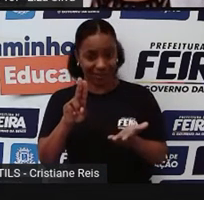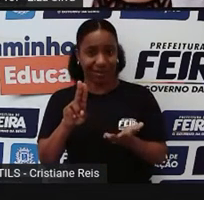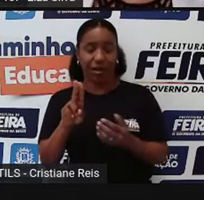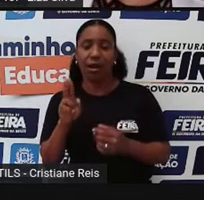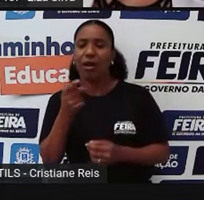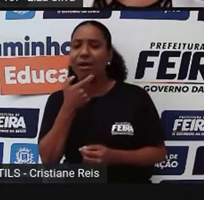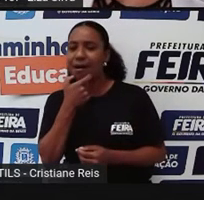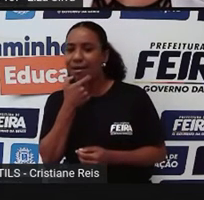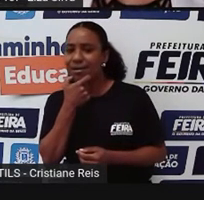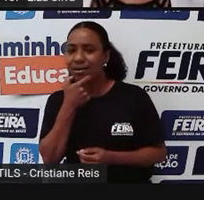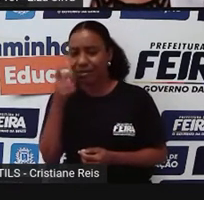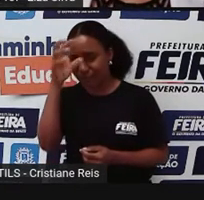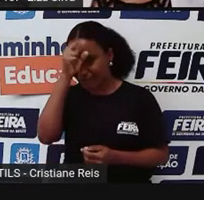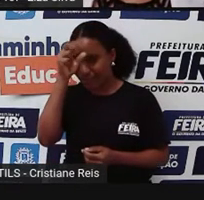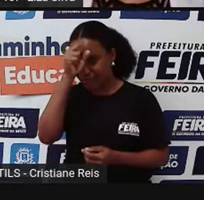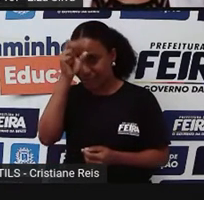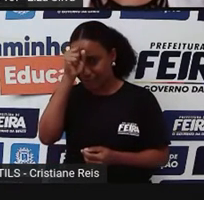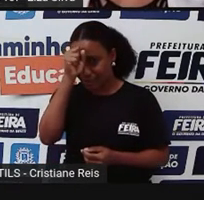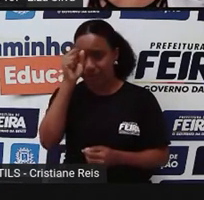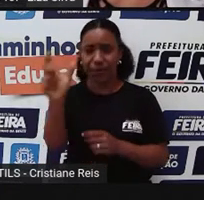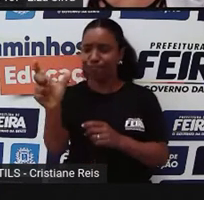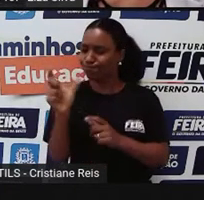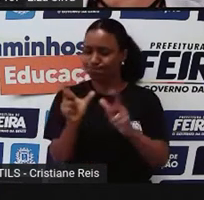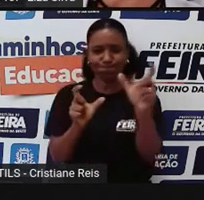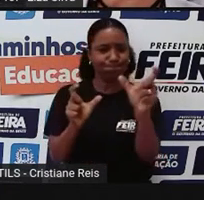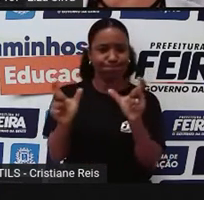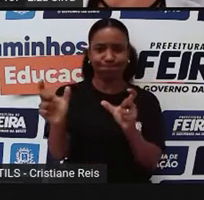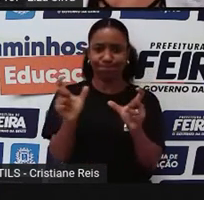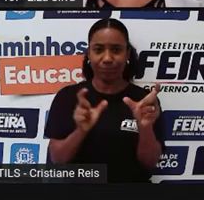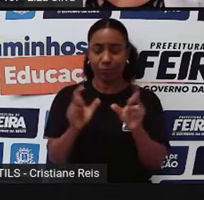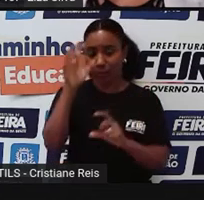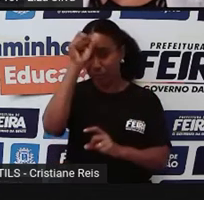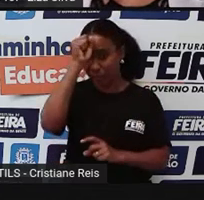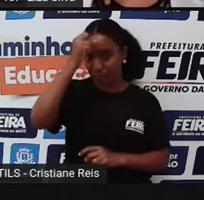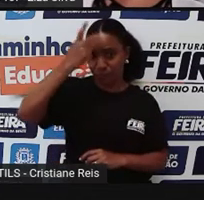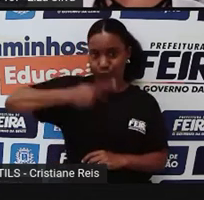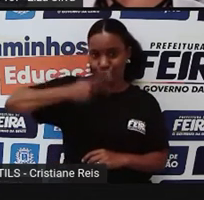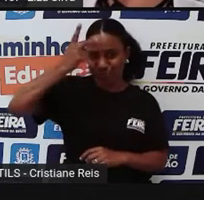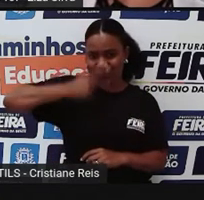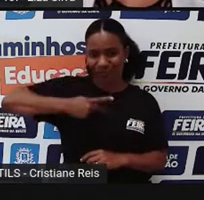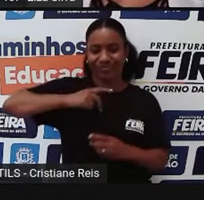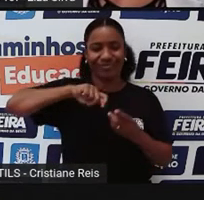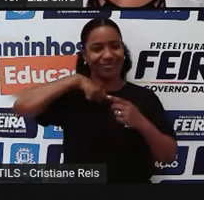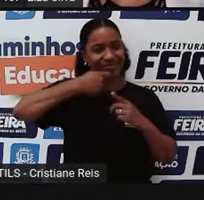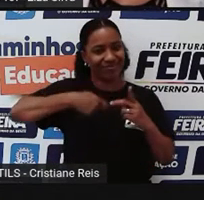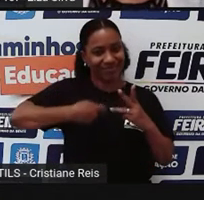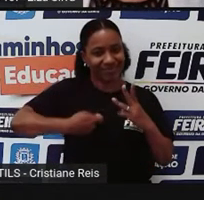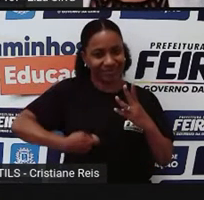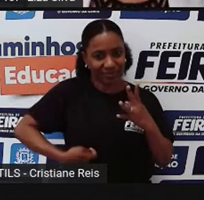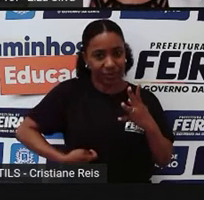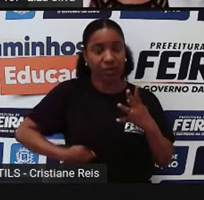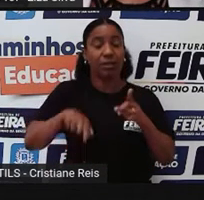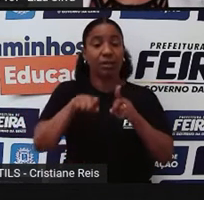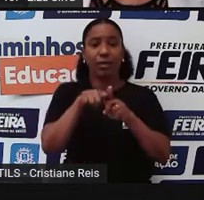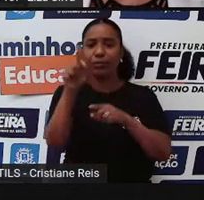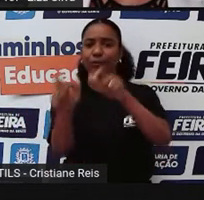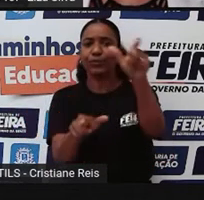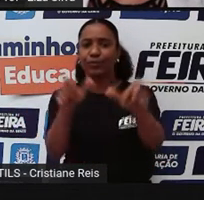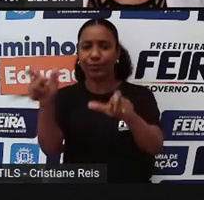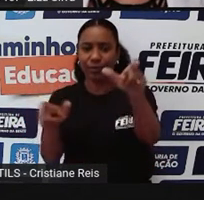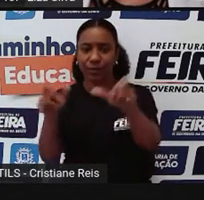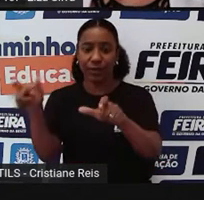e de outras pessoas explicitando informações pessoais e características relacionadas a gostos e